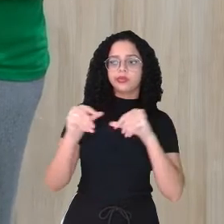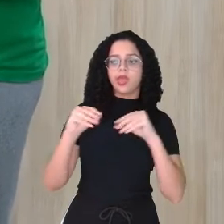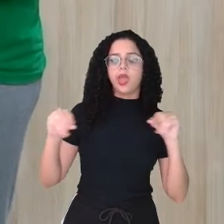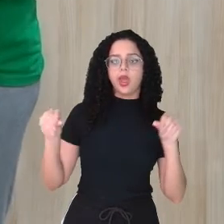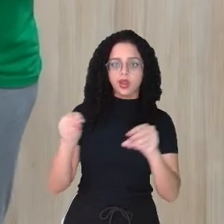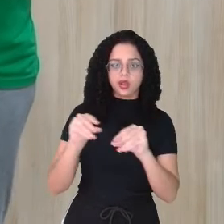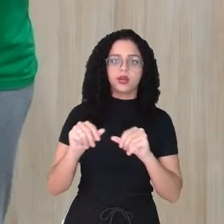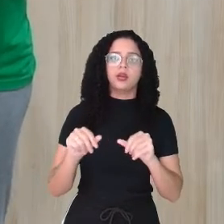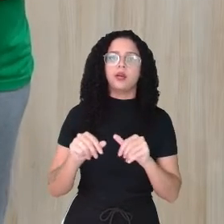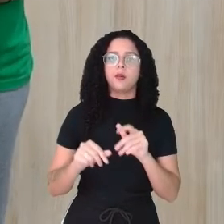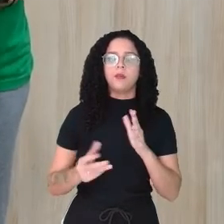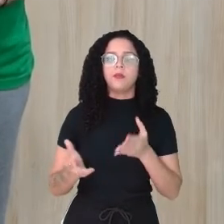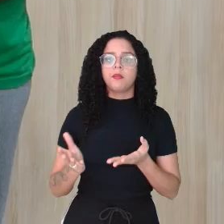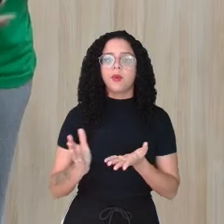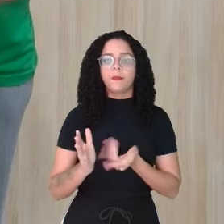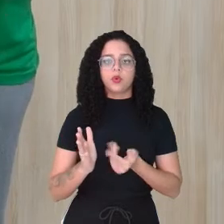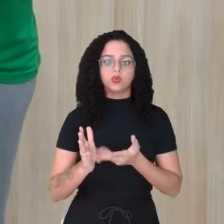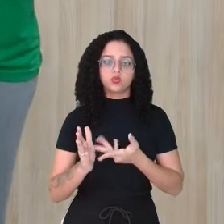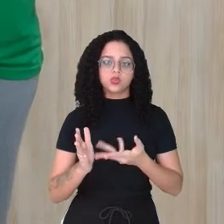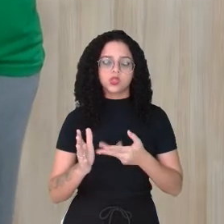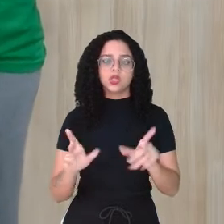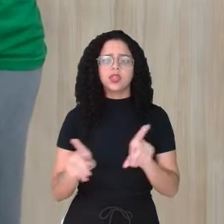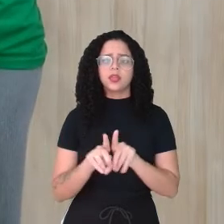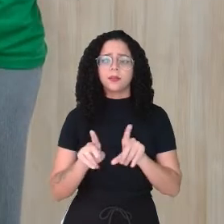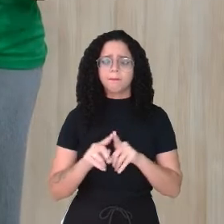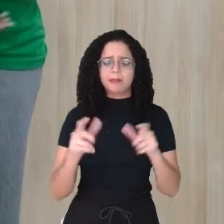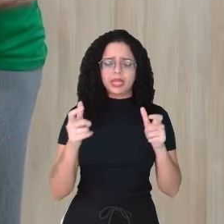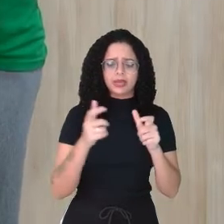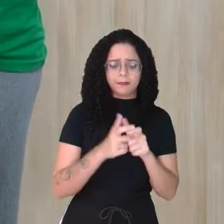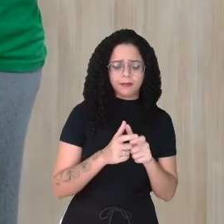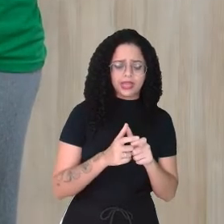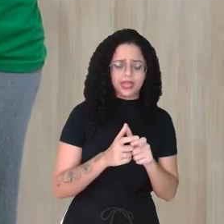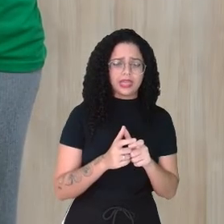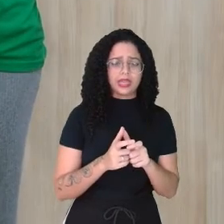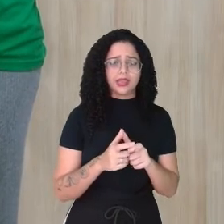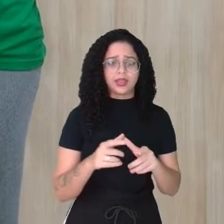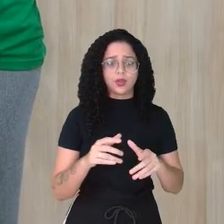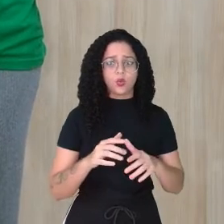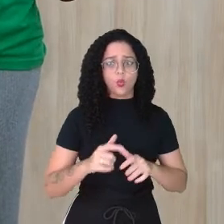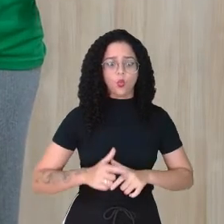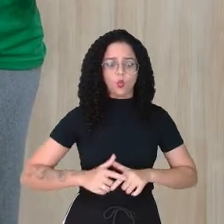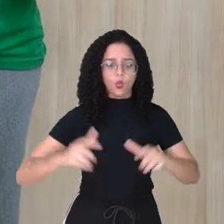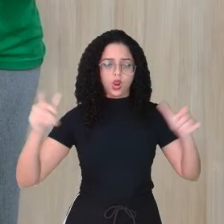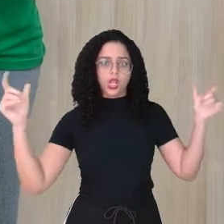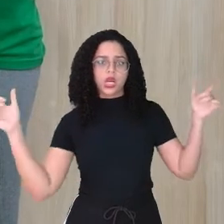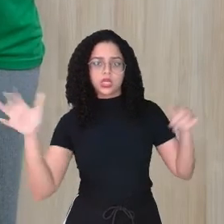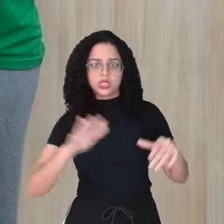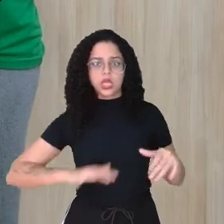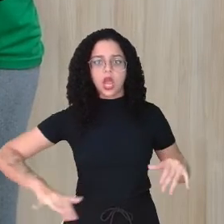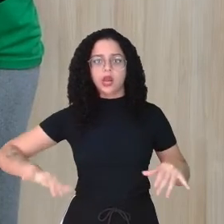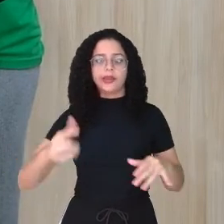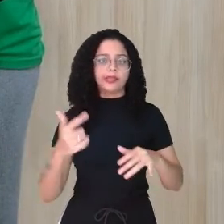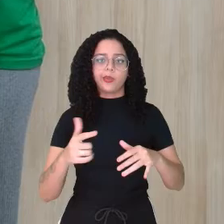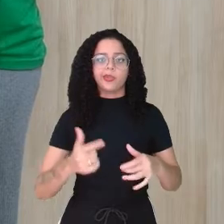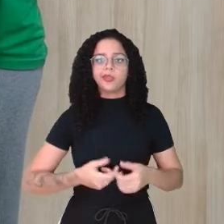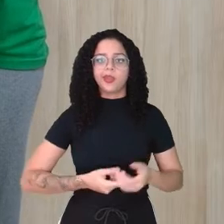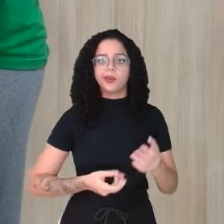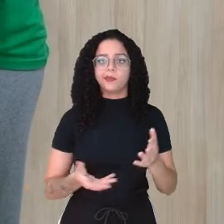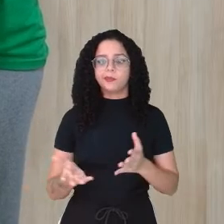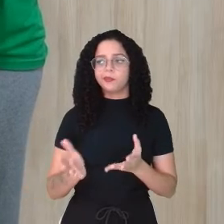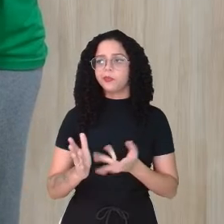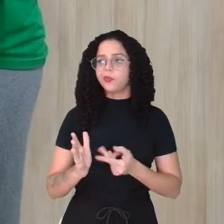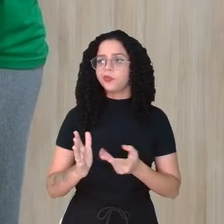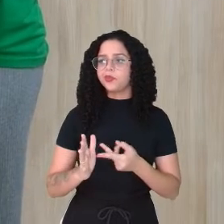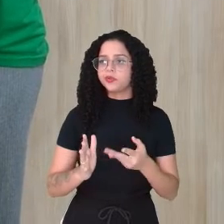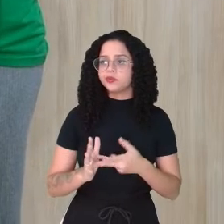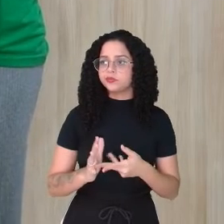e uma pequena quantidade com grandes latifúndios, né, com grandes áreas e não sendo produtivas. Muitas